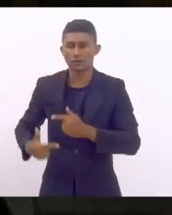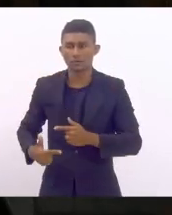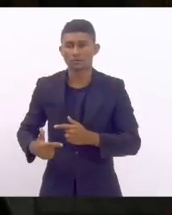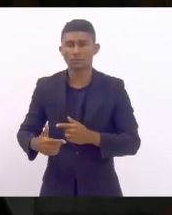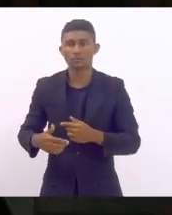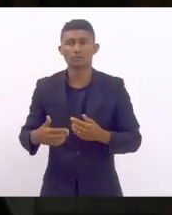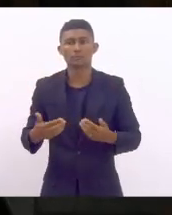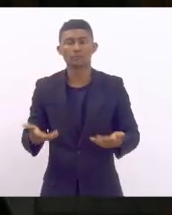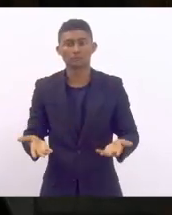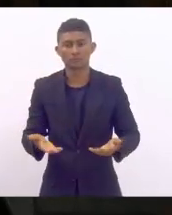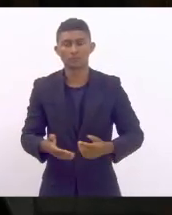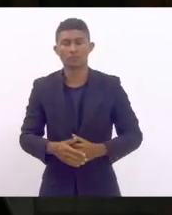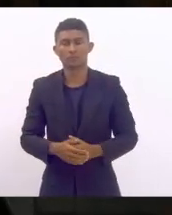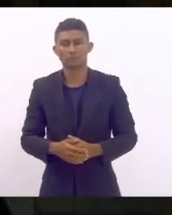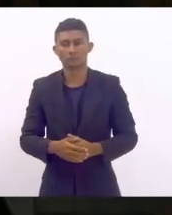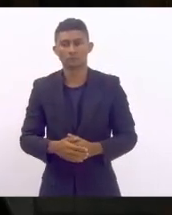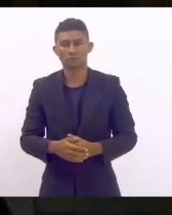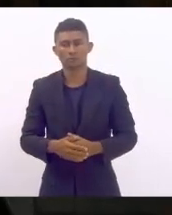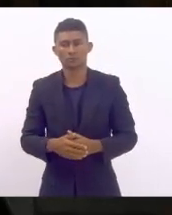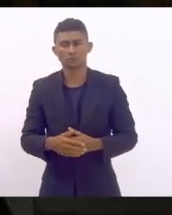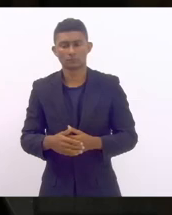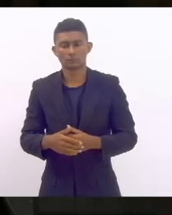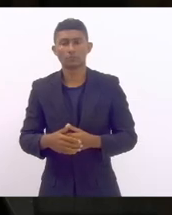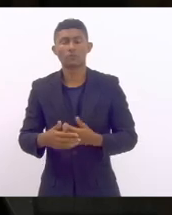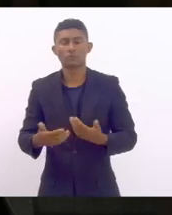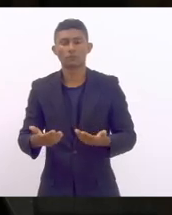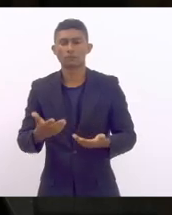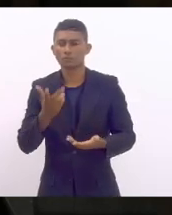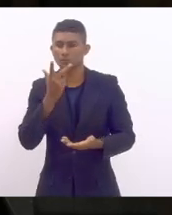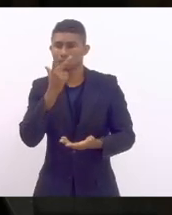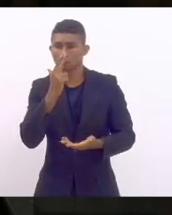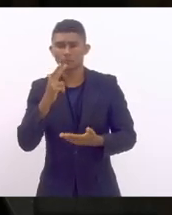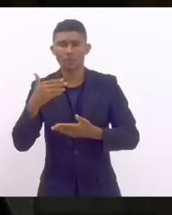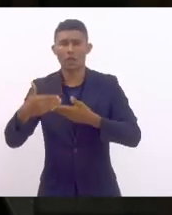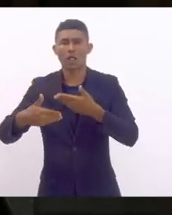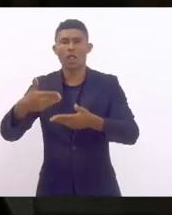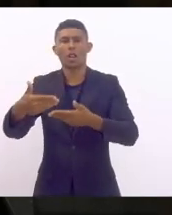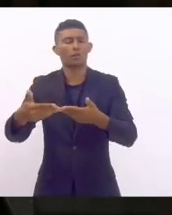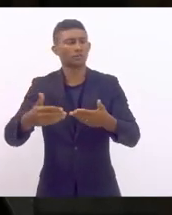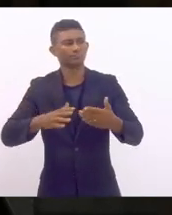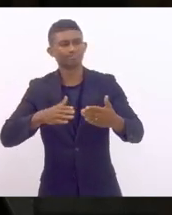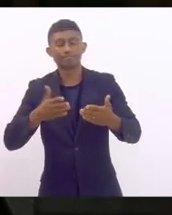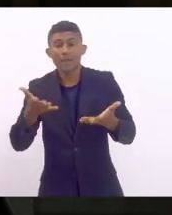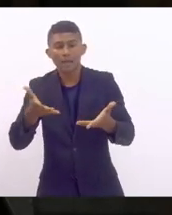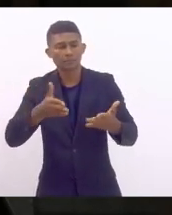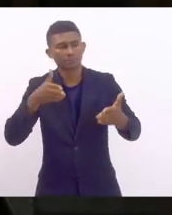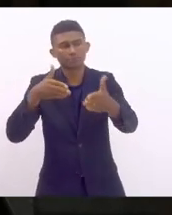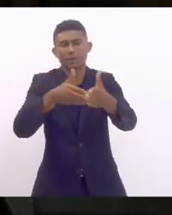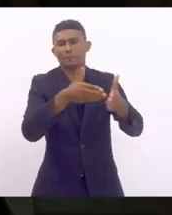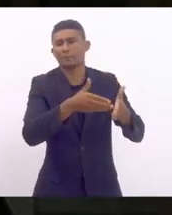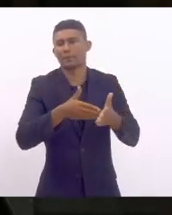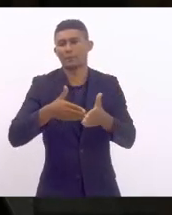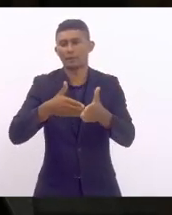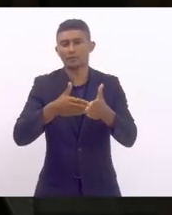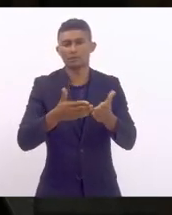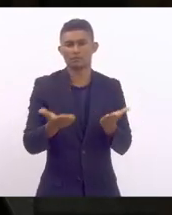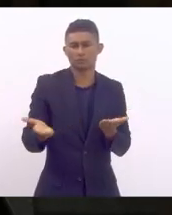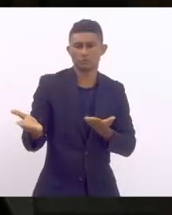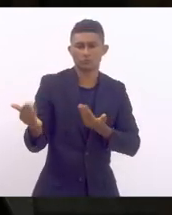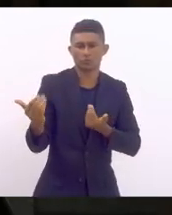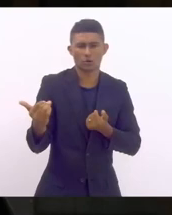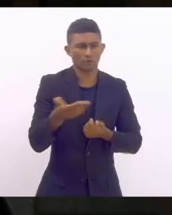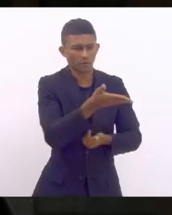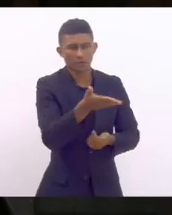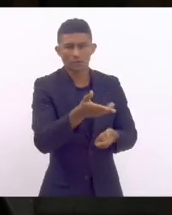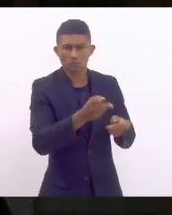agenda o retrocesso o retrocesso na Restauração conservadora é impedir que permaneçam é não viabilizar